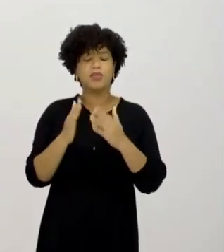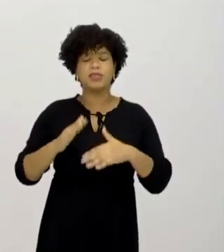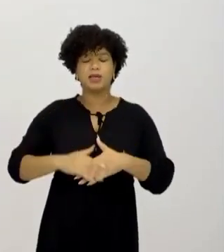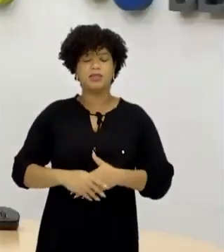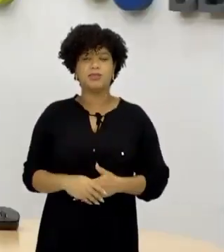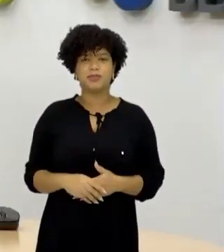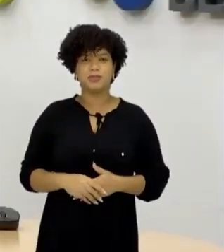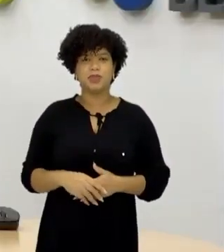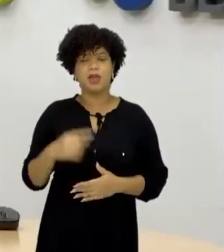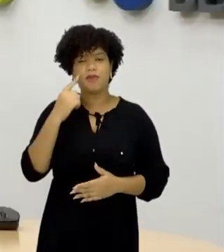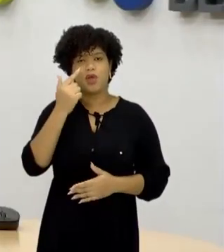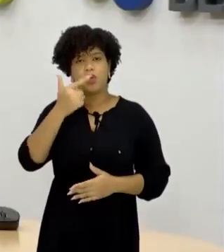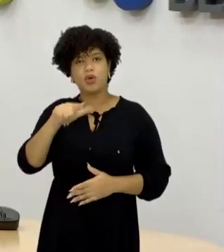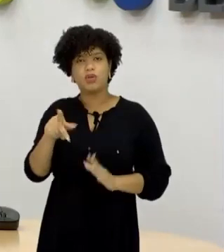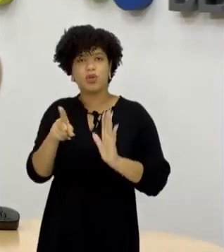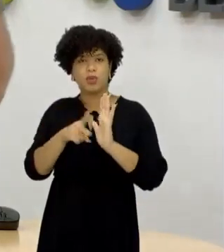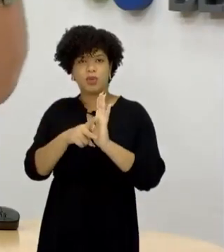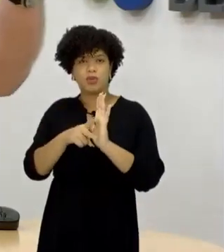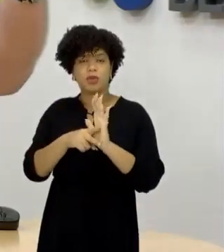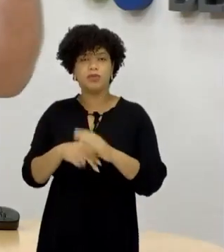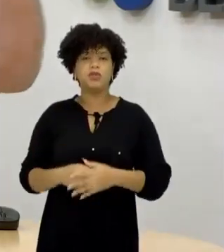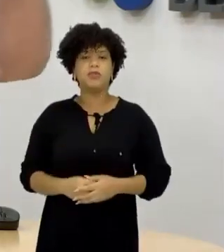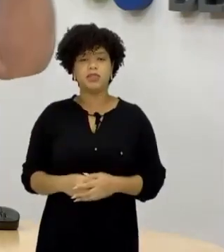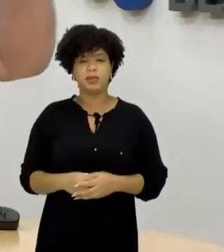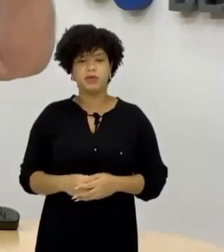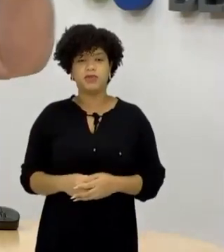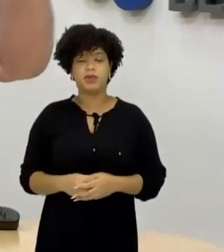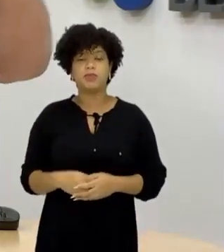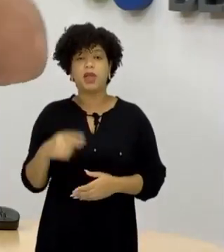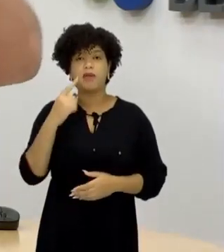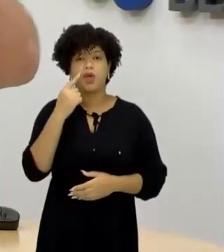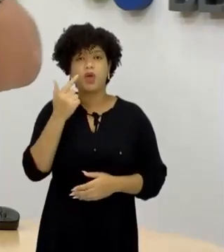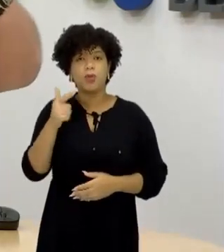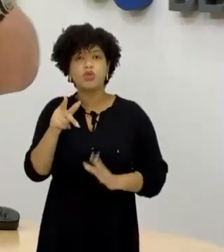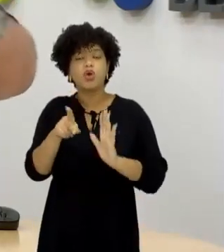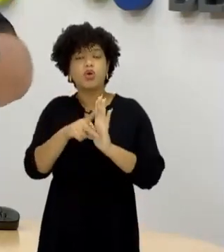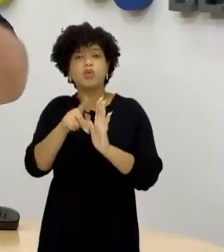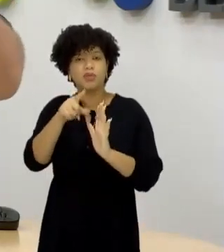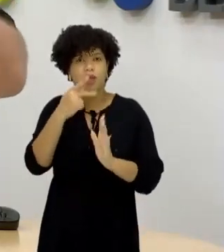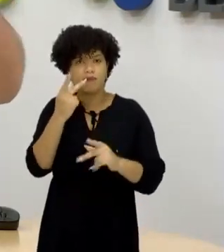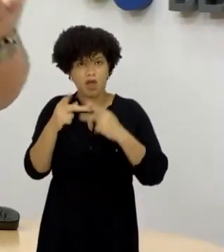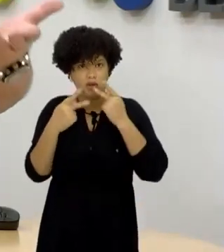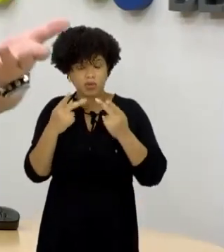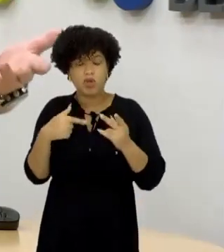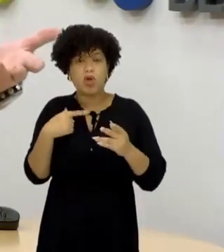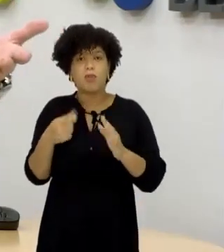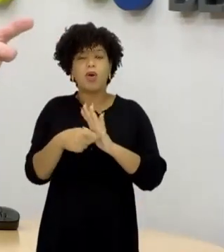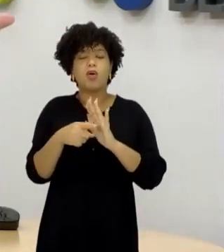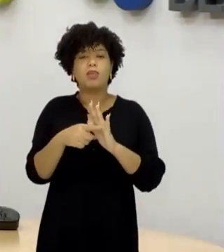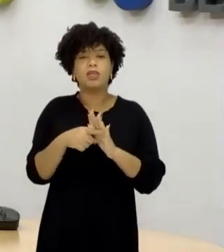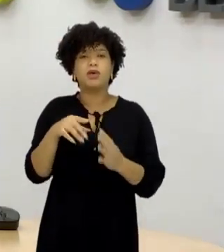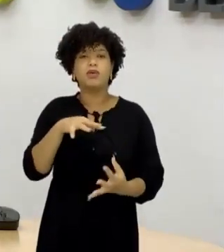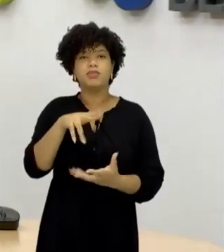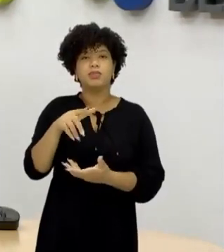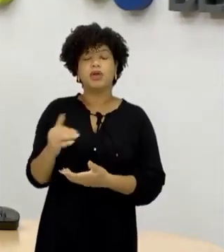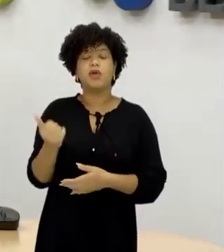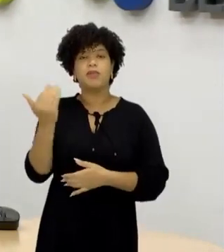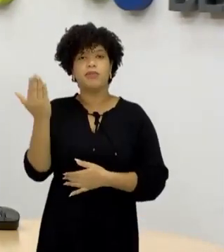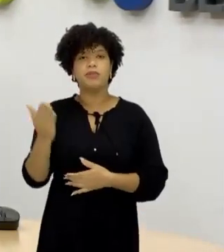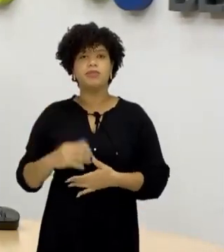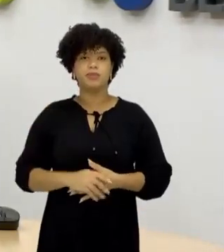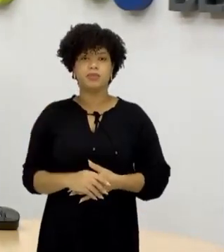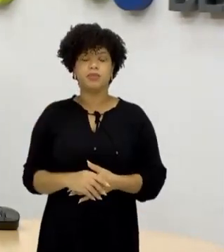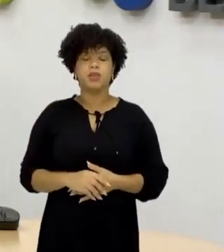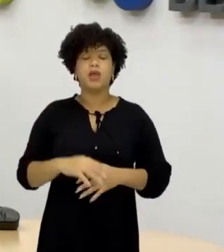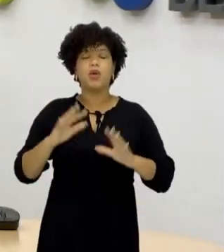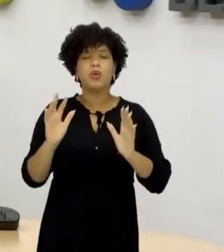isso? Até porque tem a questão que a gente volta a falar, que foi aquilo que você tratou, do mercado externo. Né? Não há um